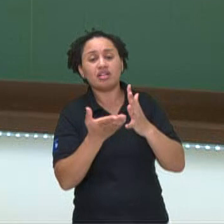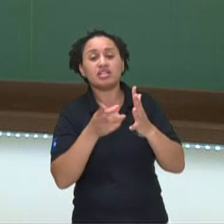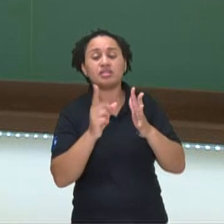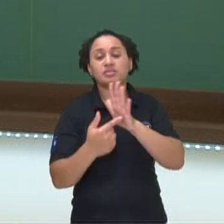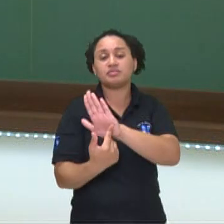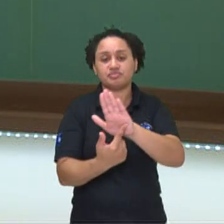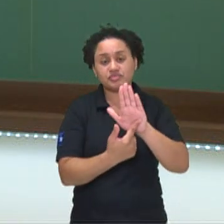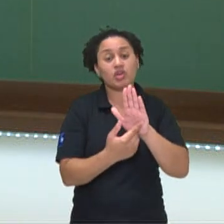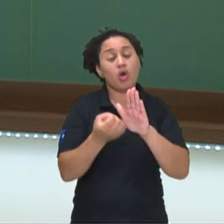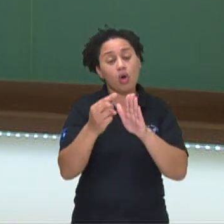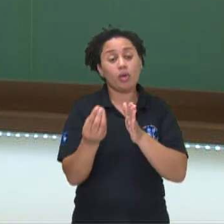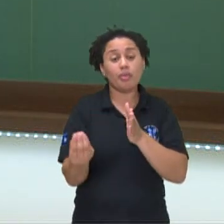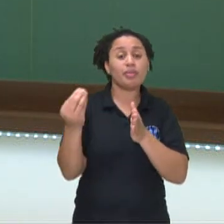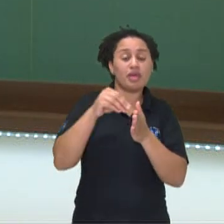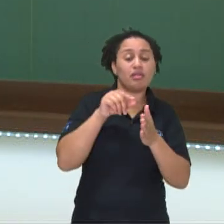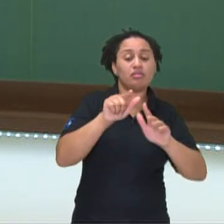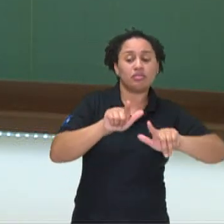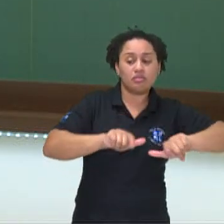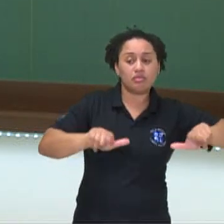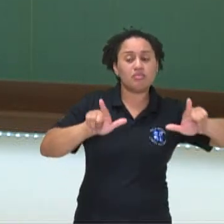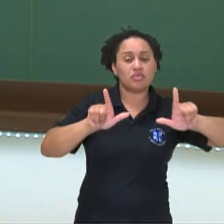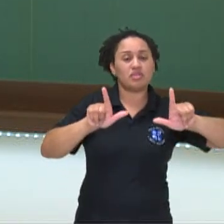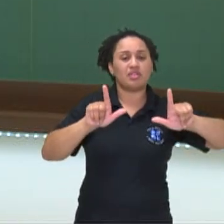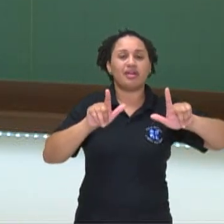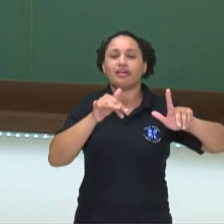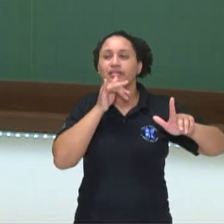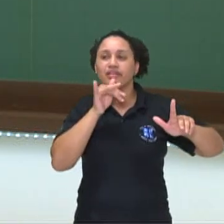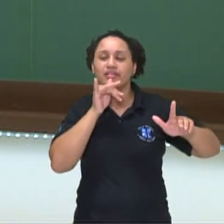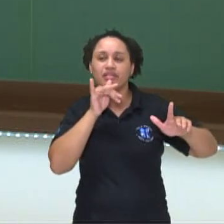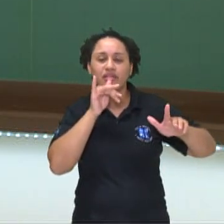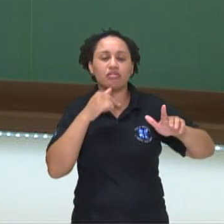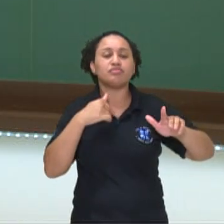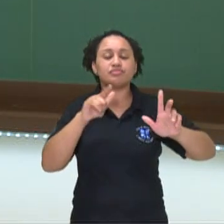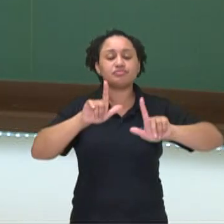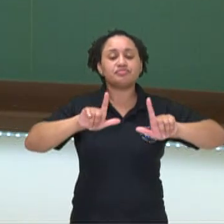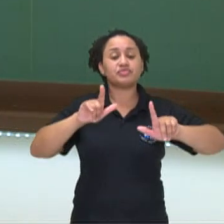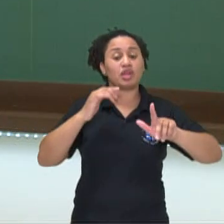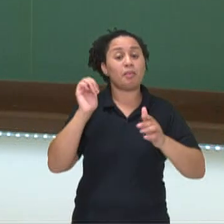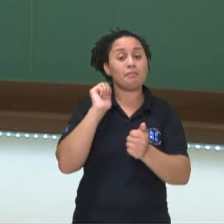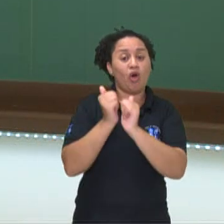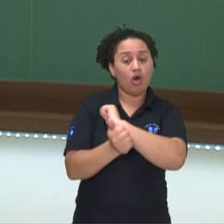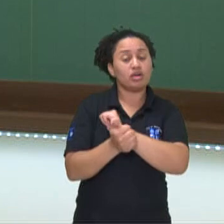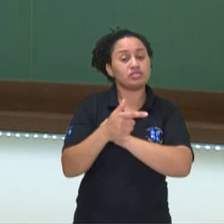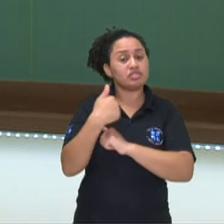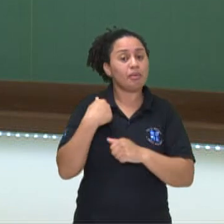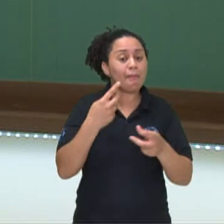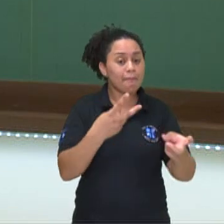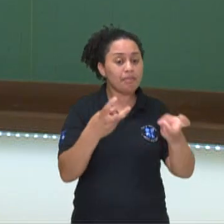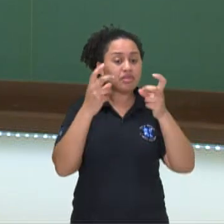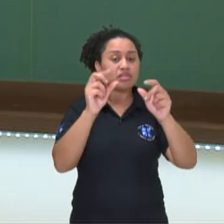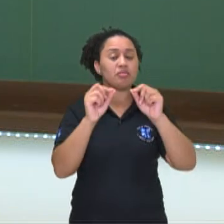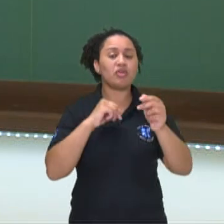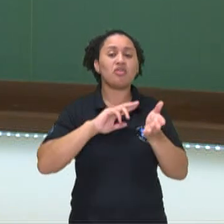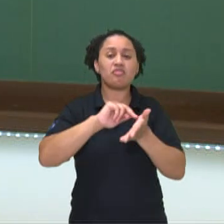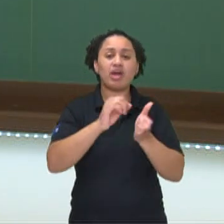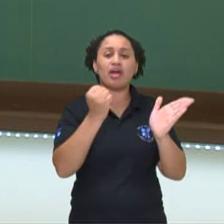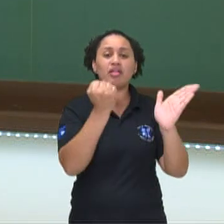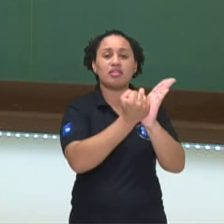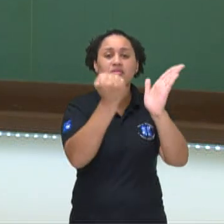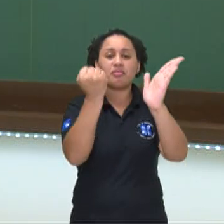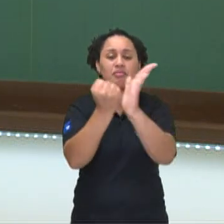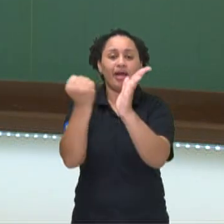ainda implícitas dentro daquele programa. Quando, por exemplo, numa transmissão esportiva você se depara com várias